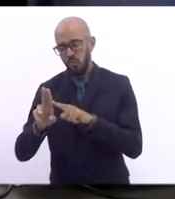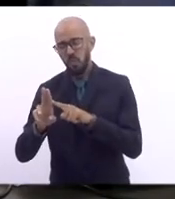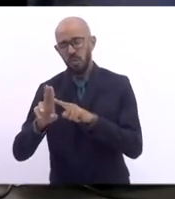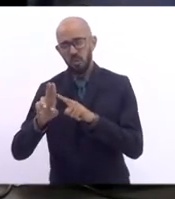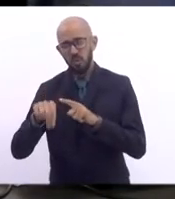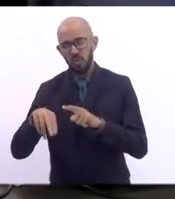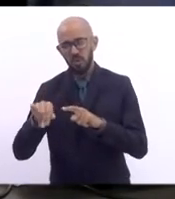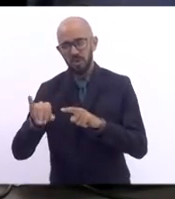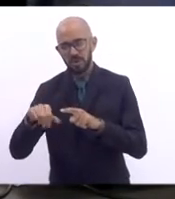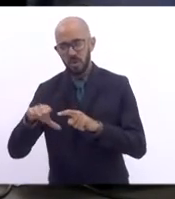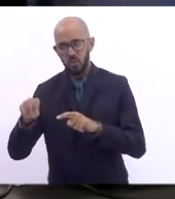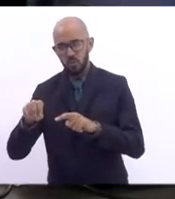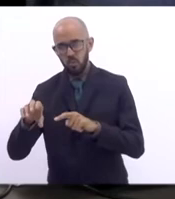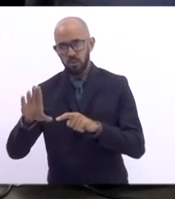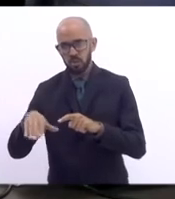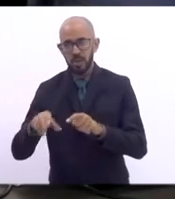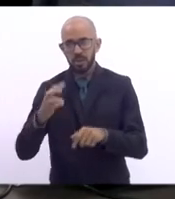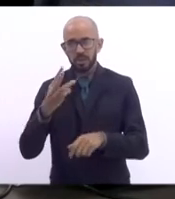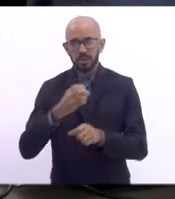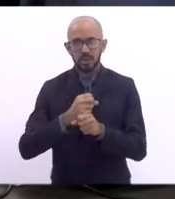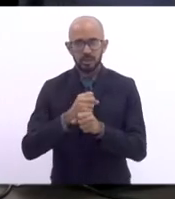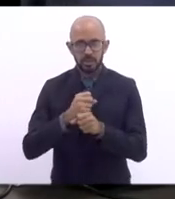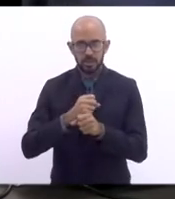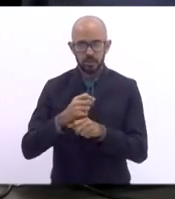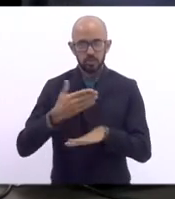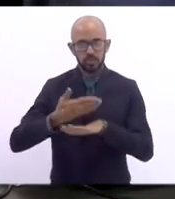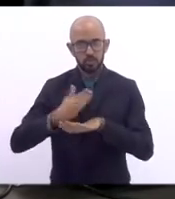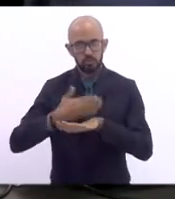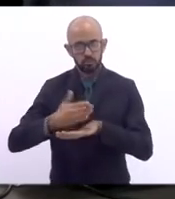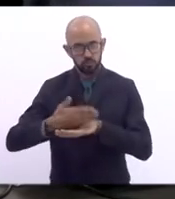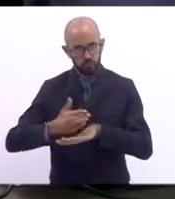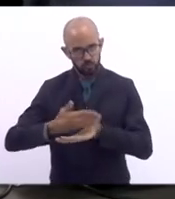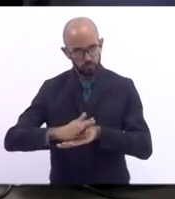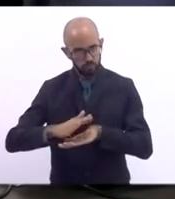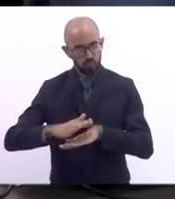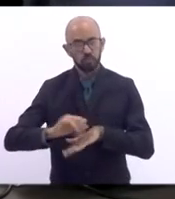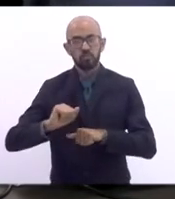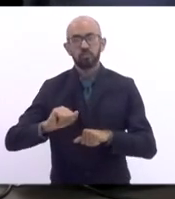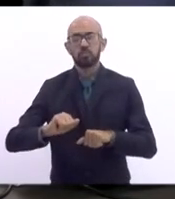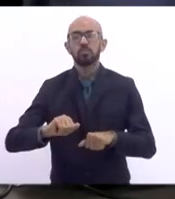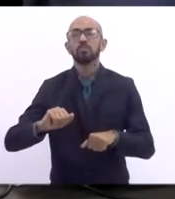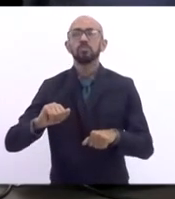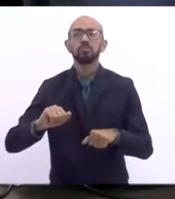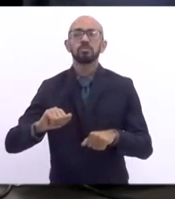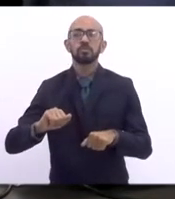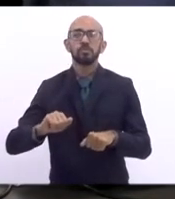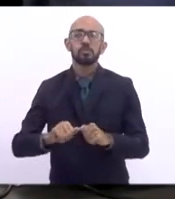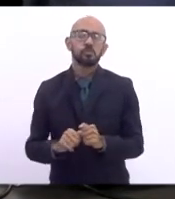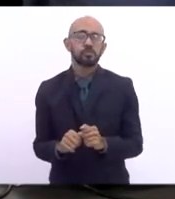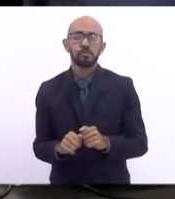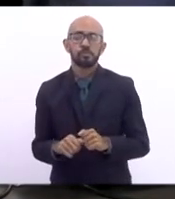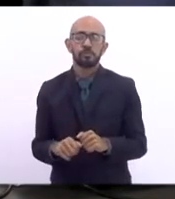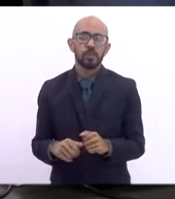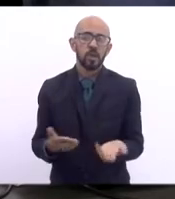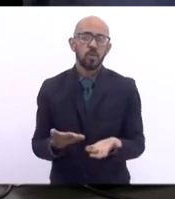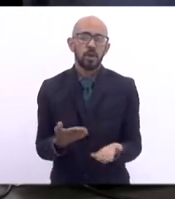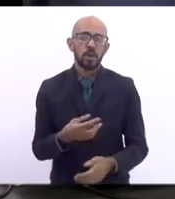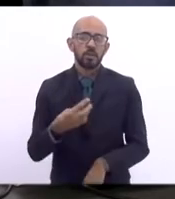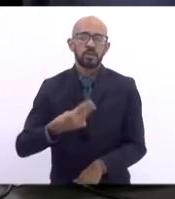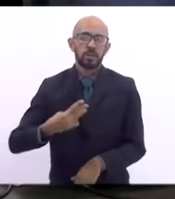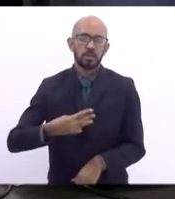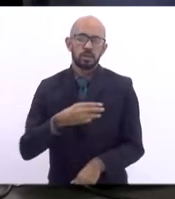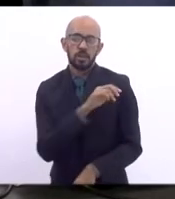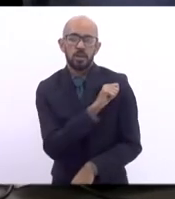formou o pessoal né fizemos curso no TCU e essa é a terceira